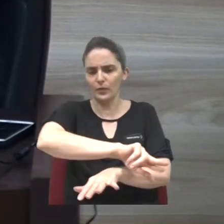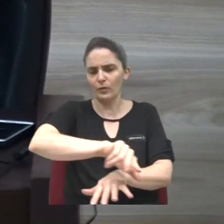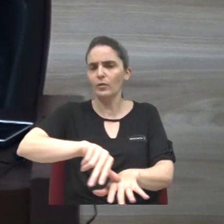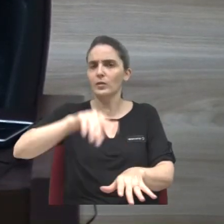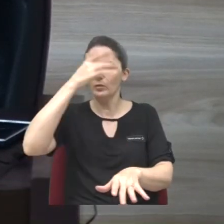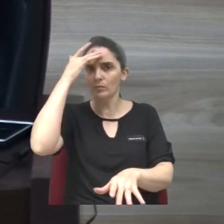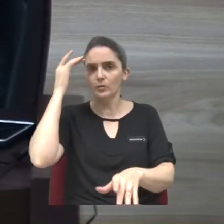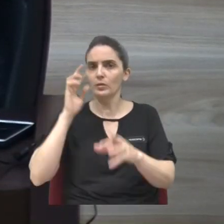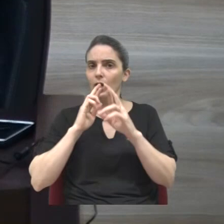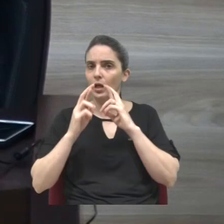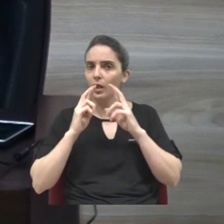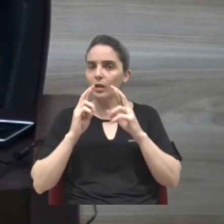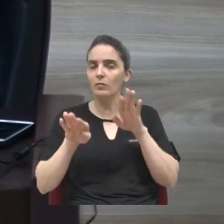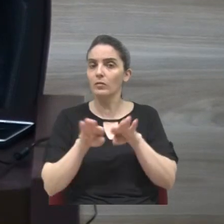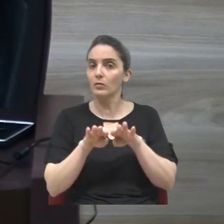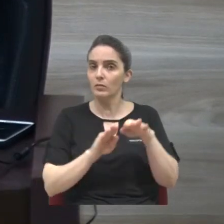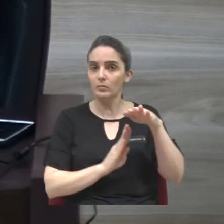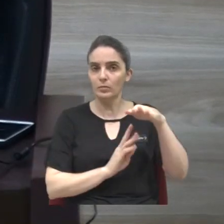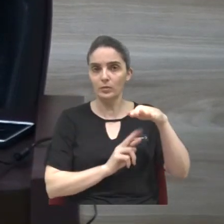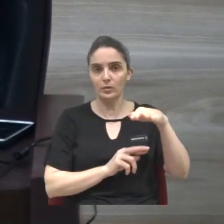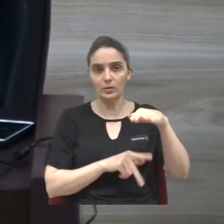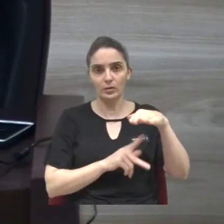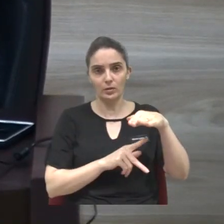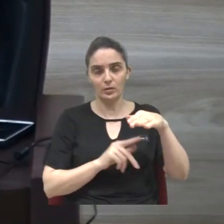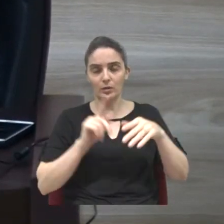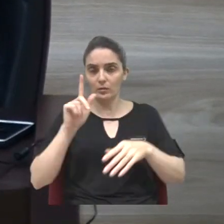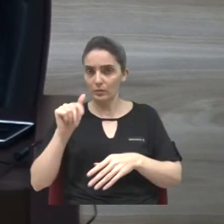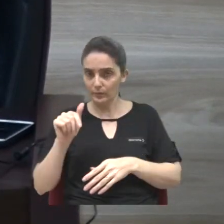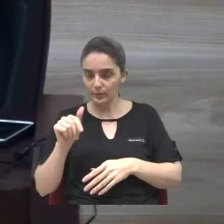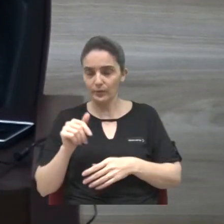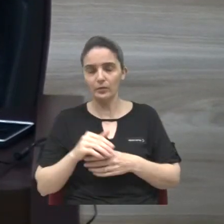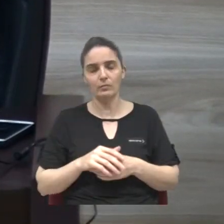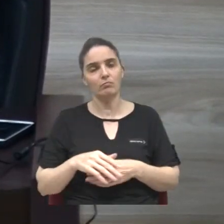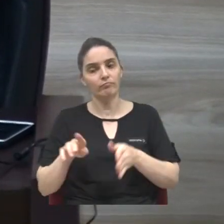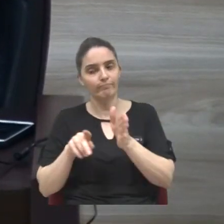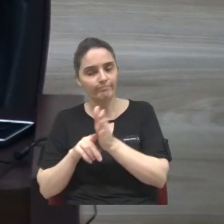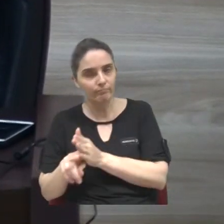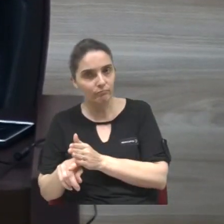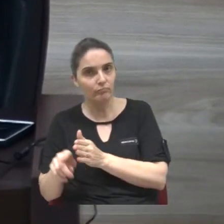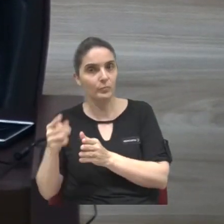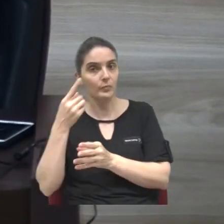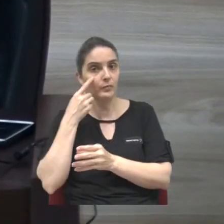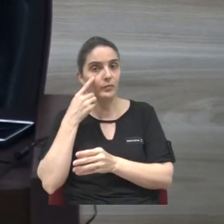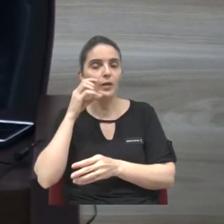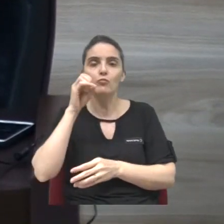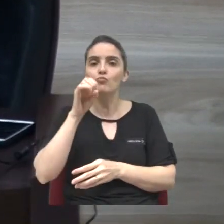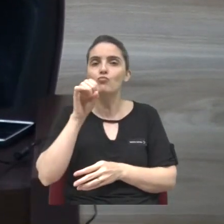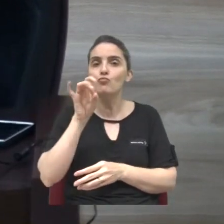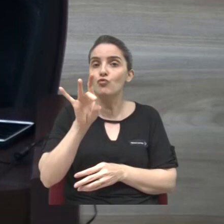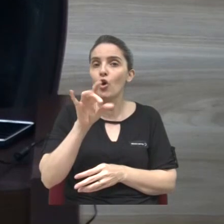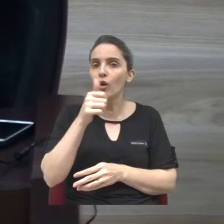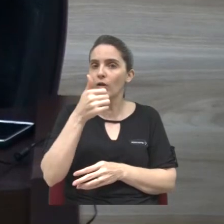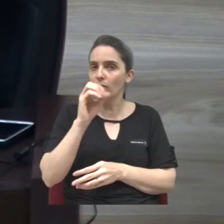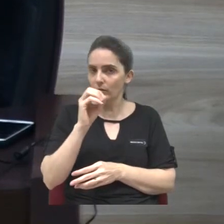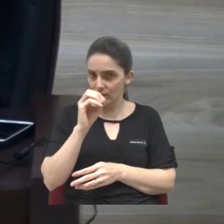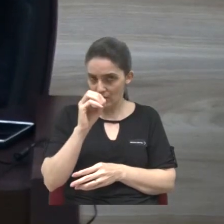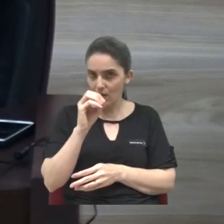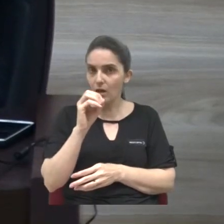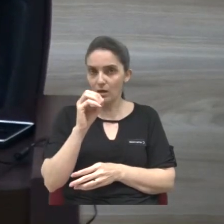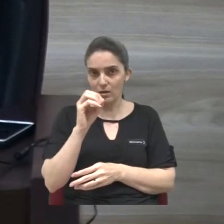BRK. Após realizarmos os procedimentos previstos, somente 10 casos resultaram em processo